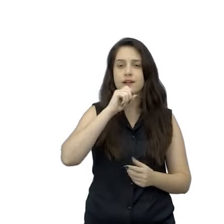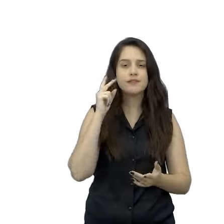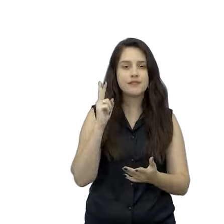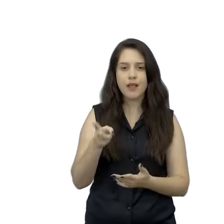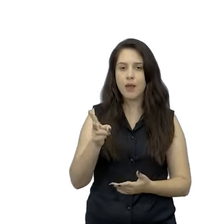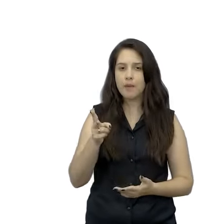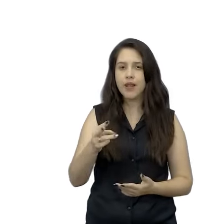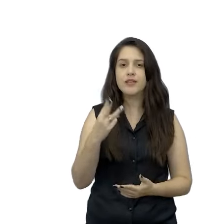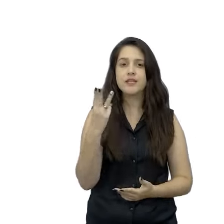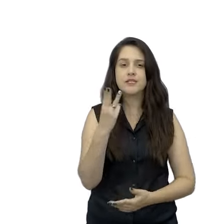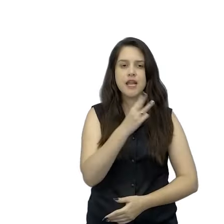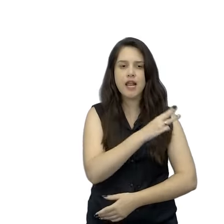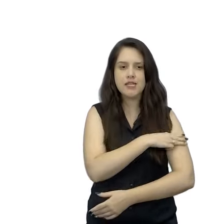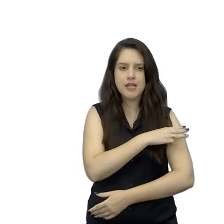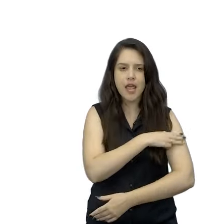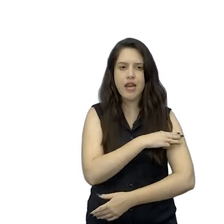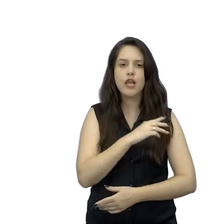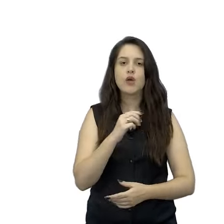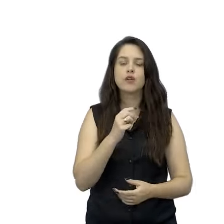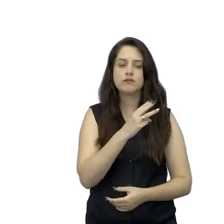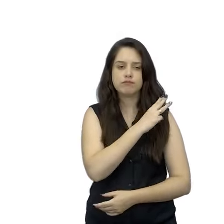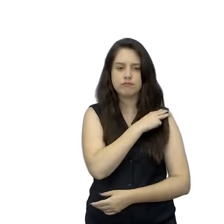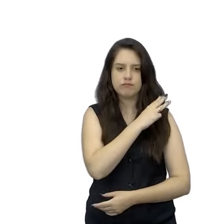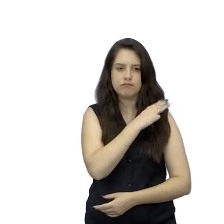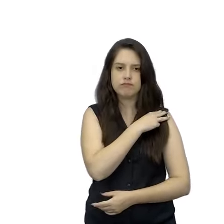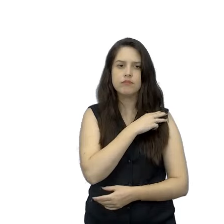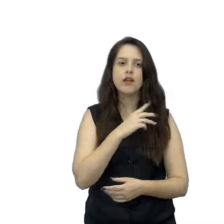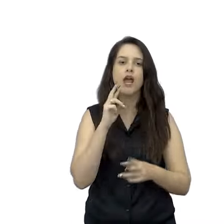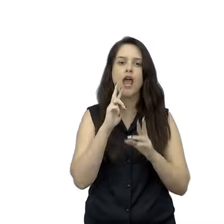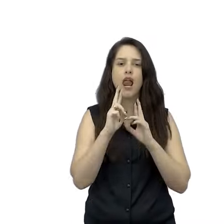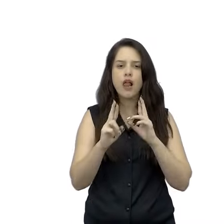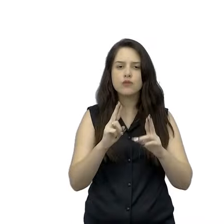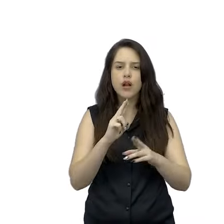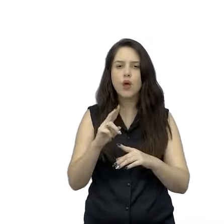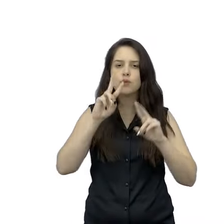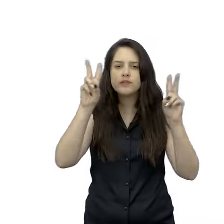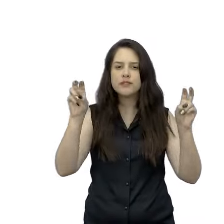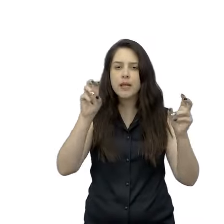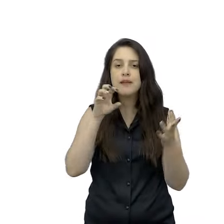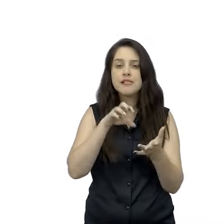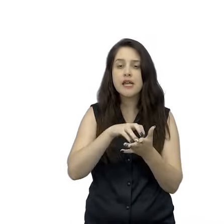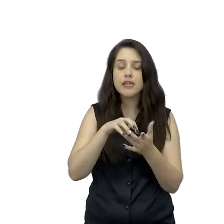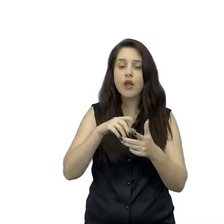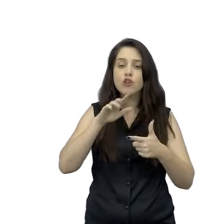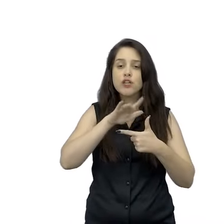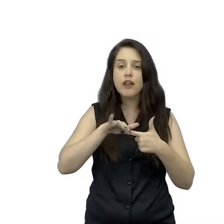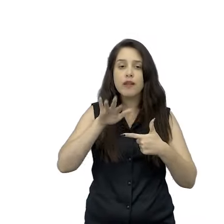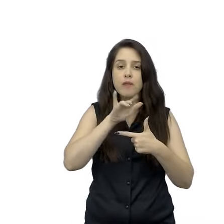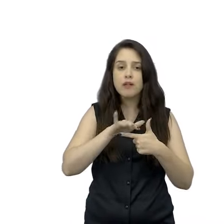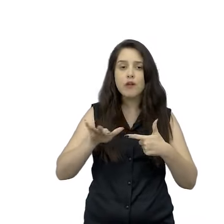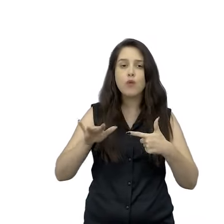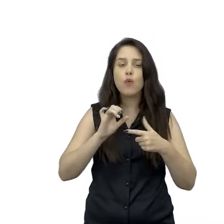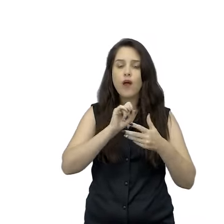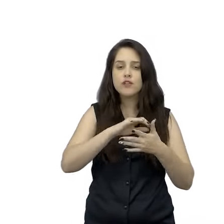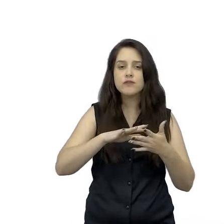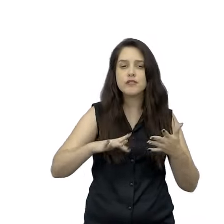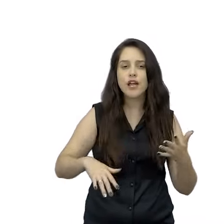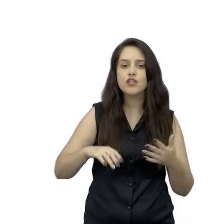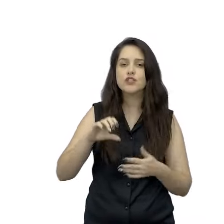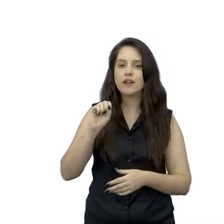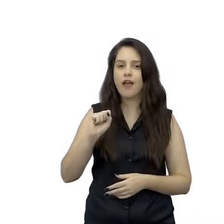da terceira série, né, do ensino médio, relacionar o tema central, que hoje a gente vai discutir sobre o letramento, com